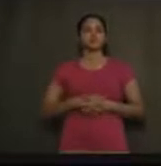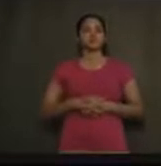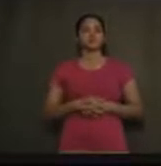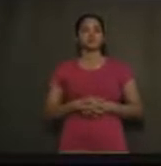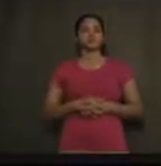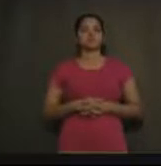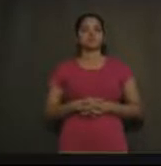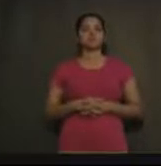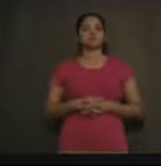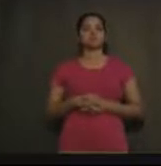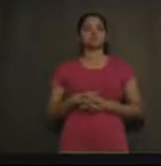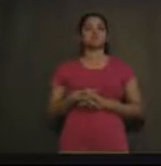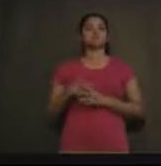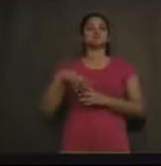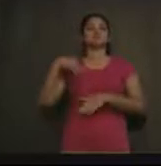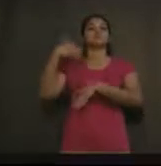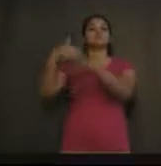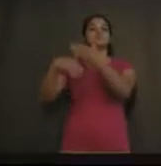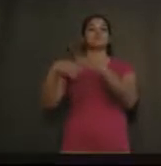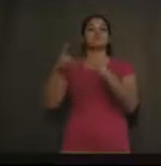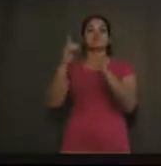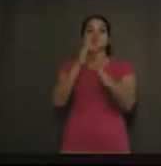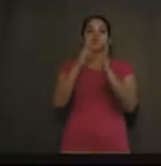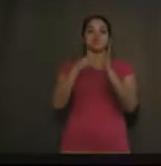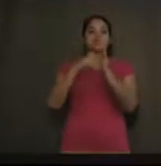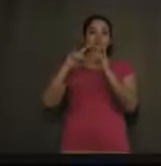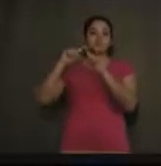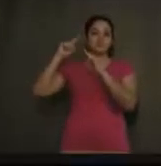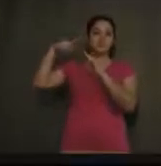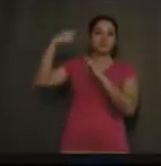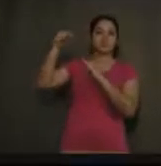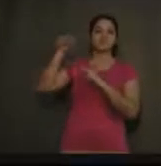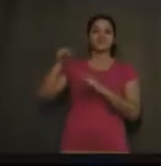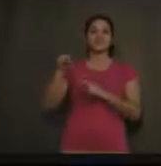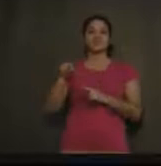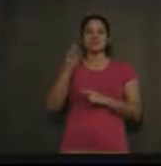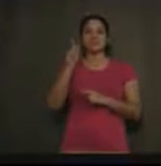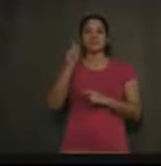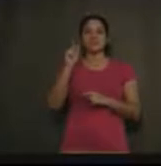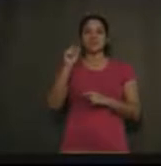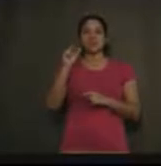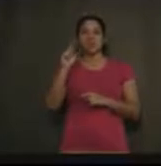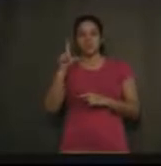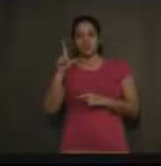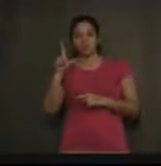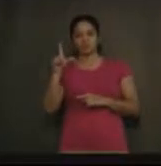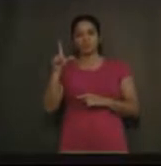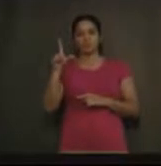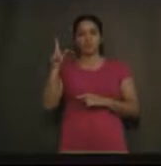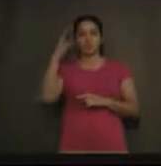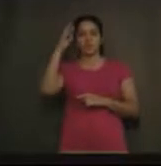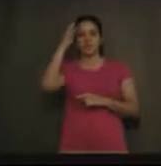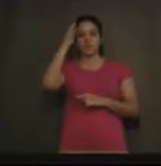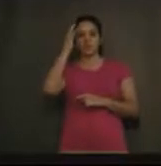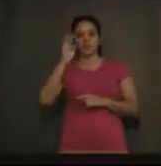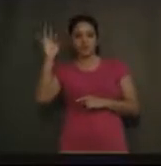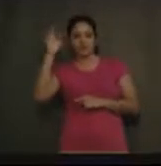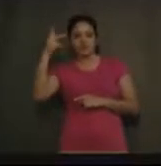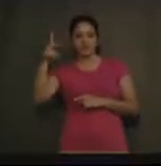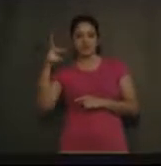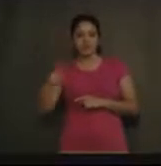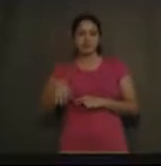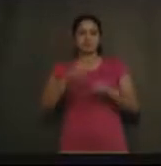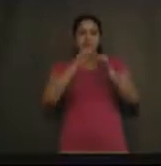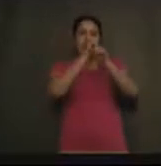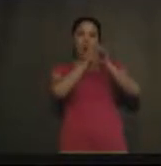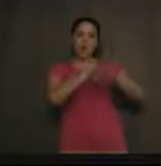1890. Na década seguinte, Poincaré se dedicou a expandir esse artigo dele, e o